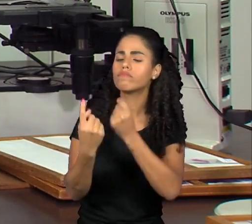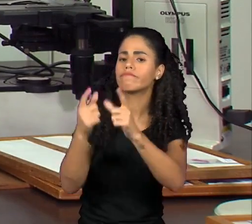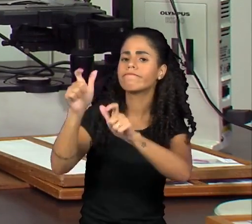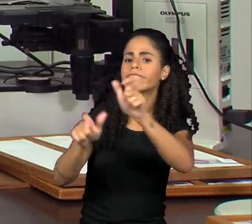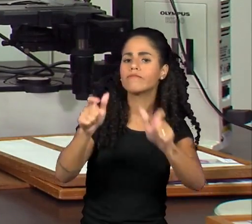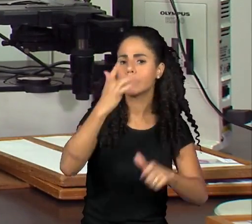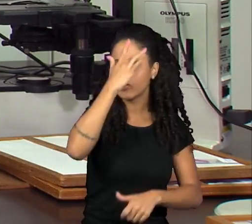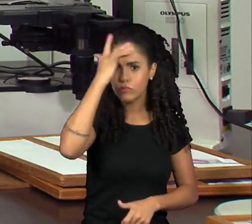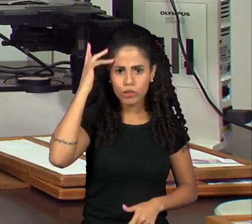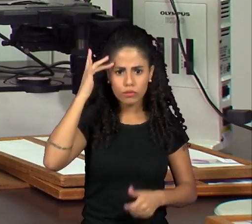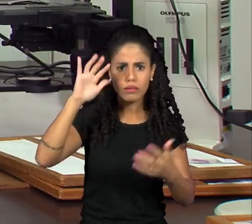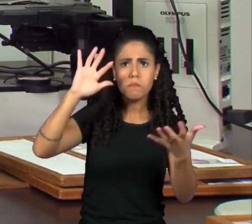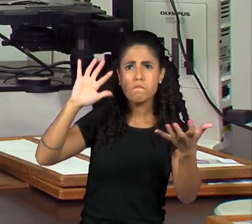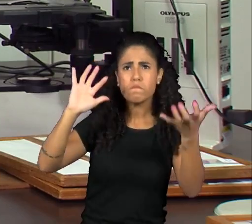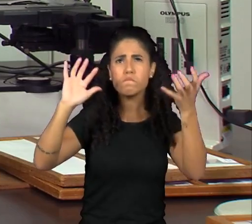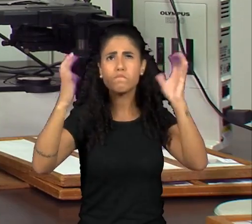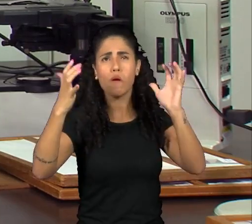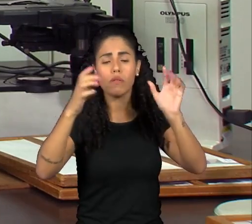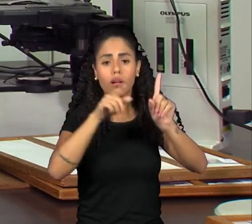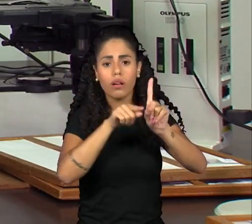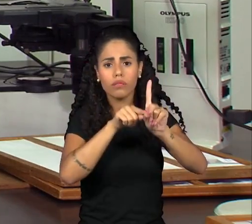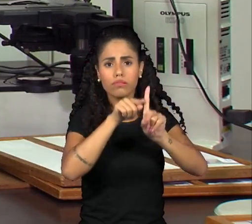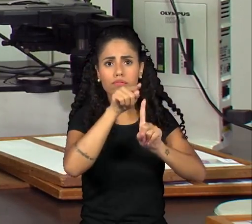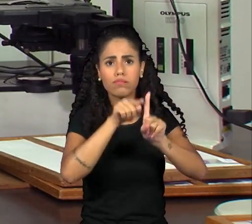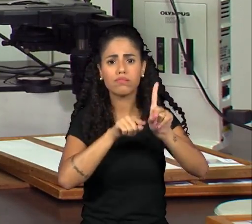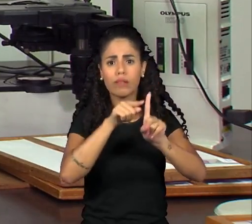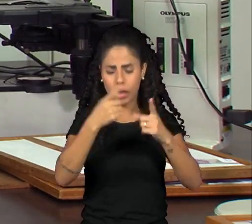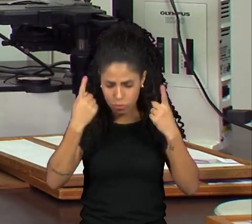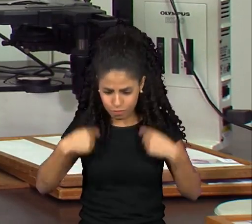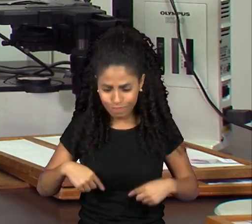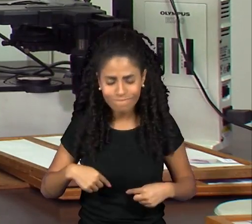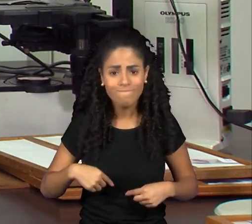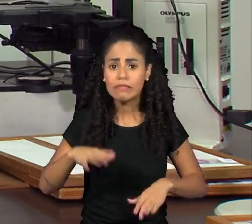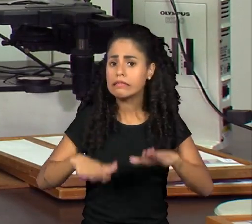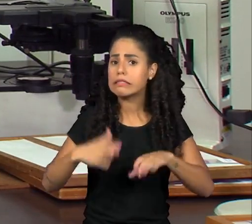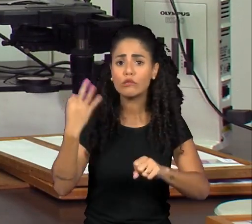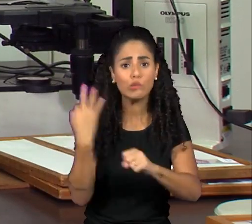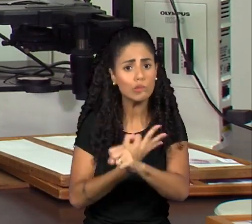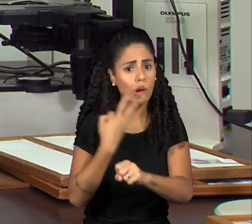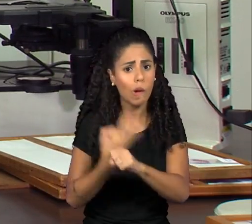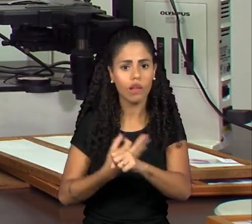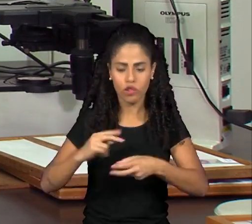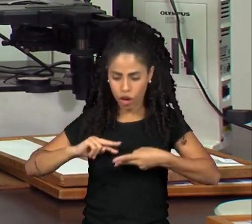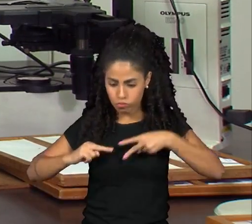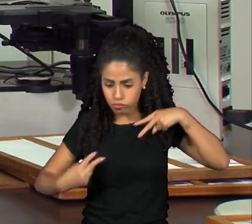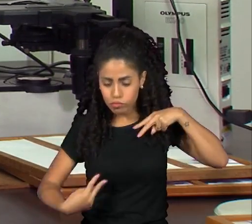essas mudanças de temperatura mantidas estão além da capacidade genética dele